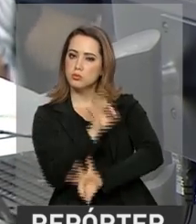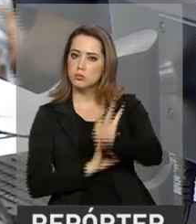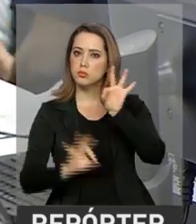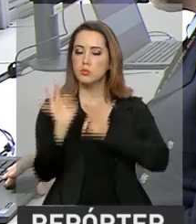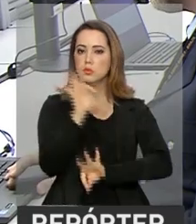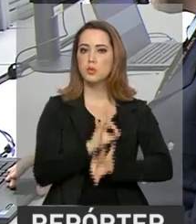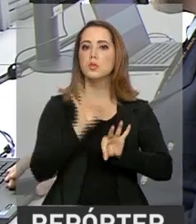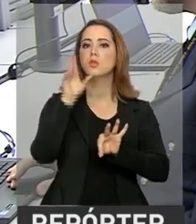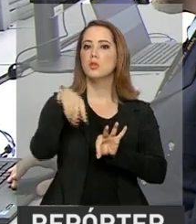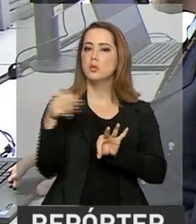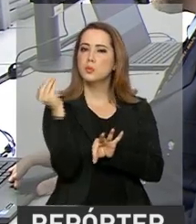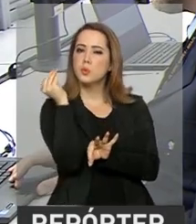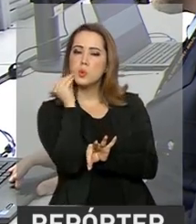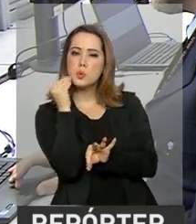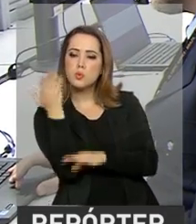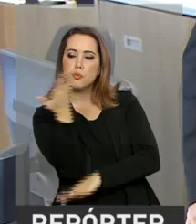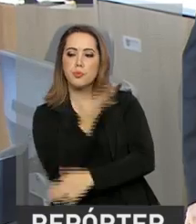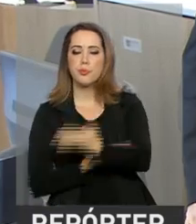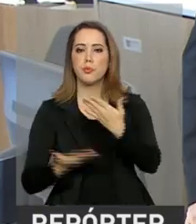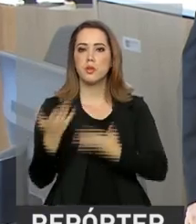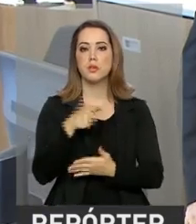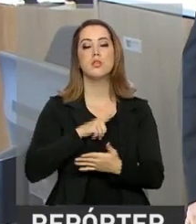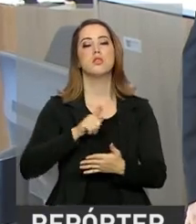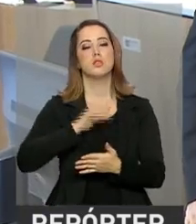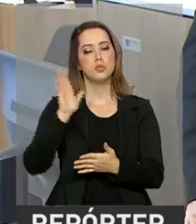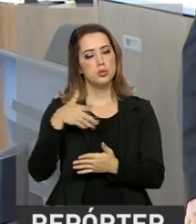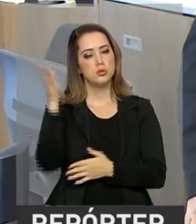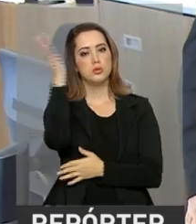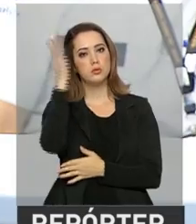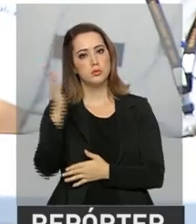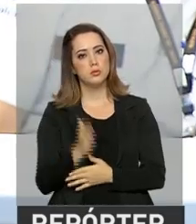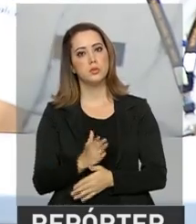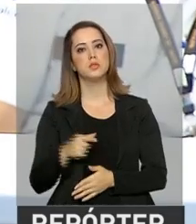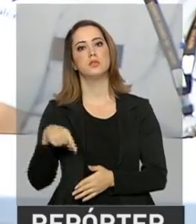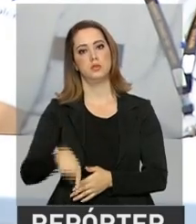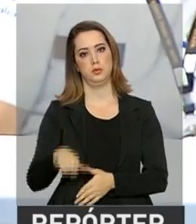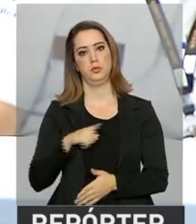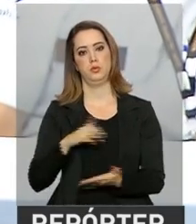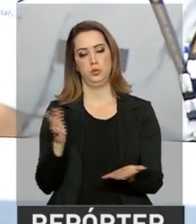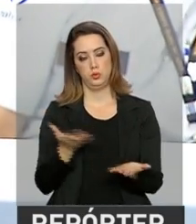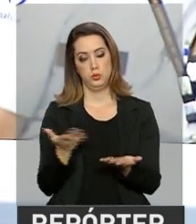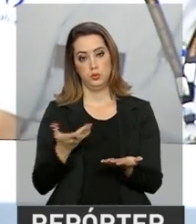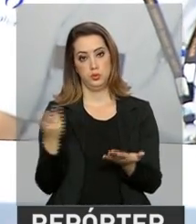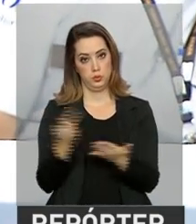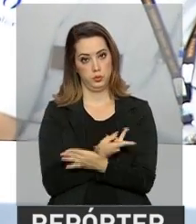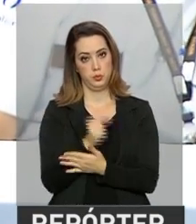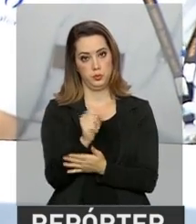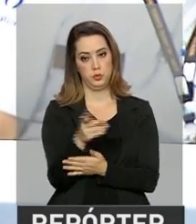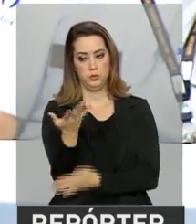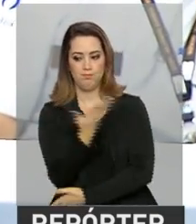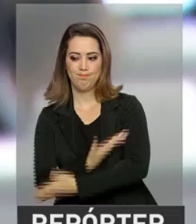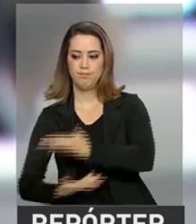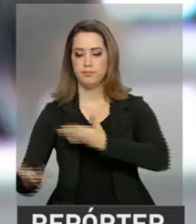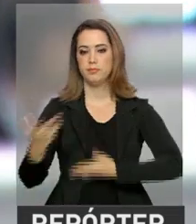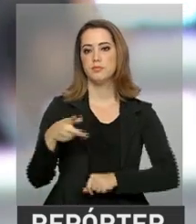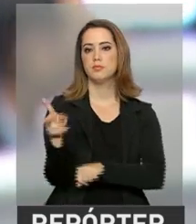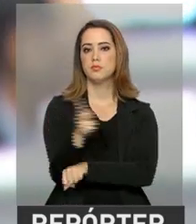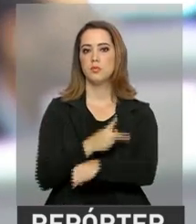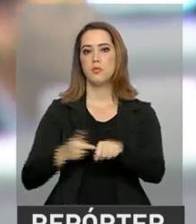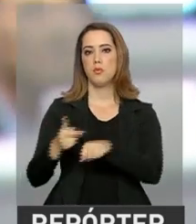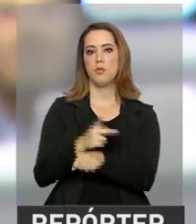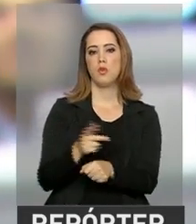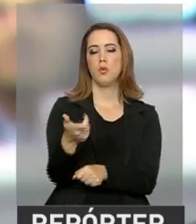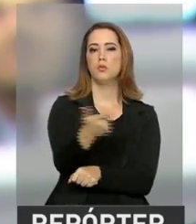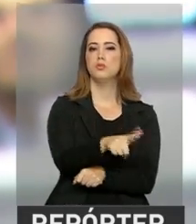com a experiência acumulada dos grandes eventos que o Brasil já recebeu e também com a cooperação com outros países. Ele disse